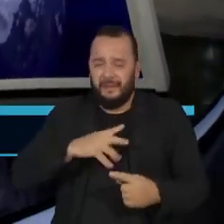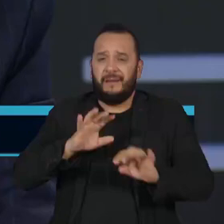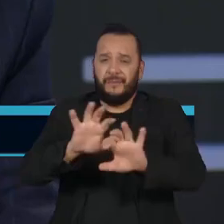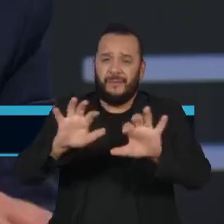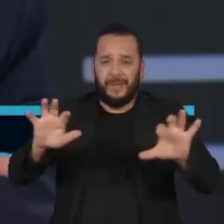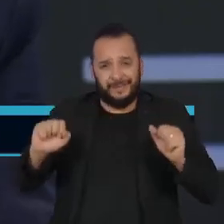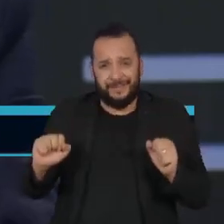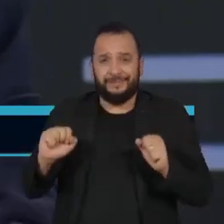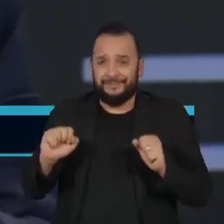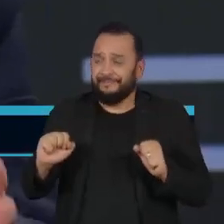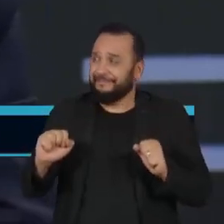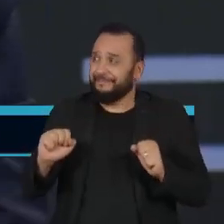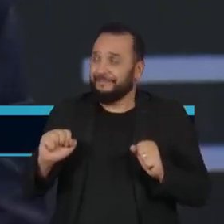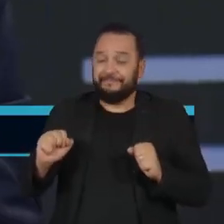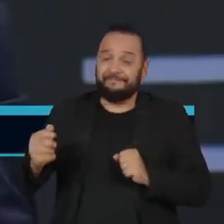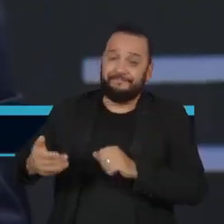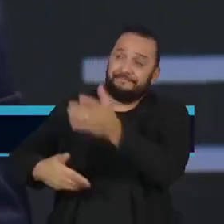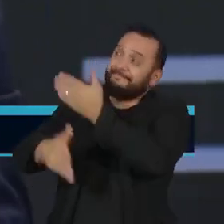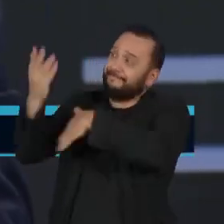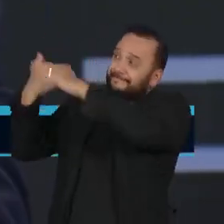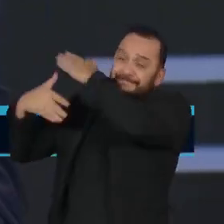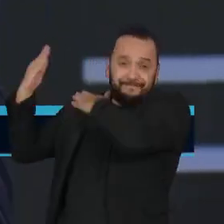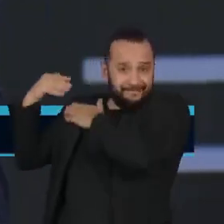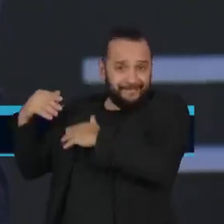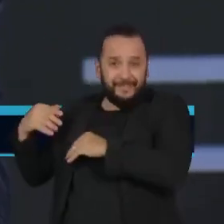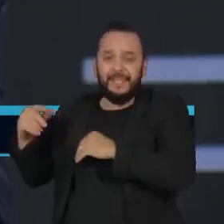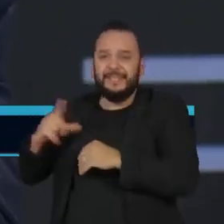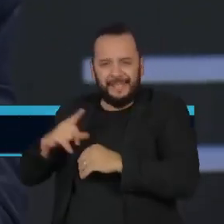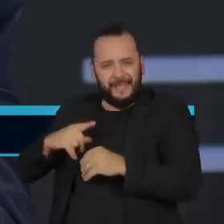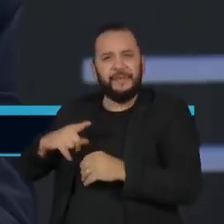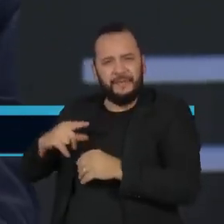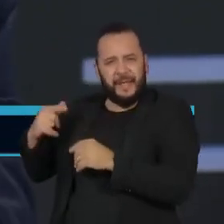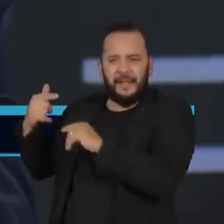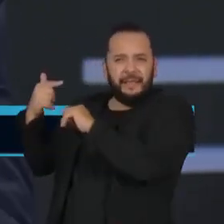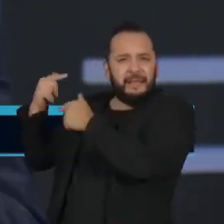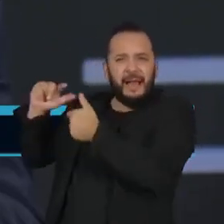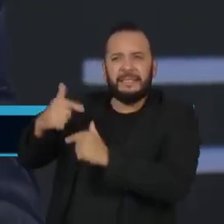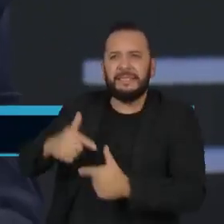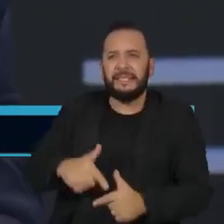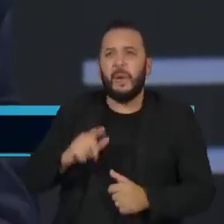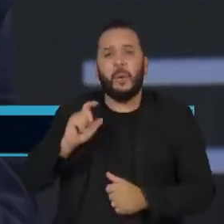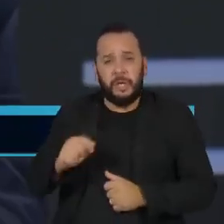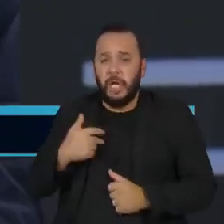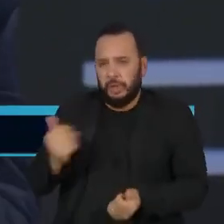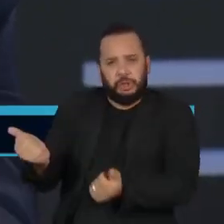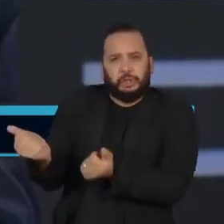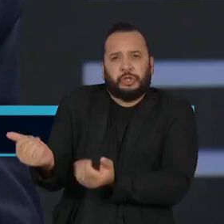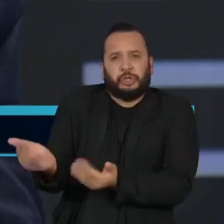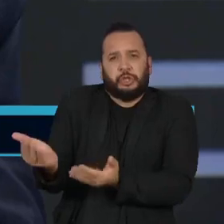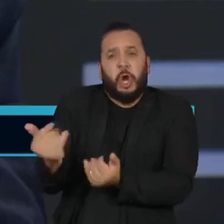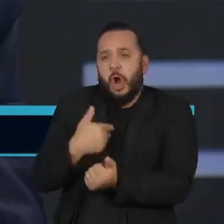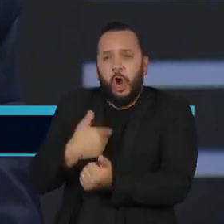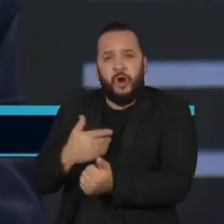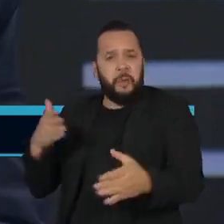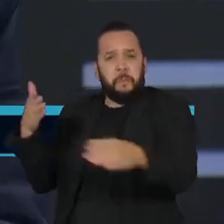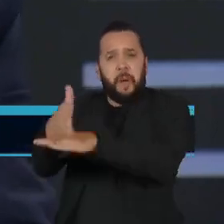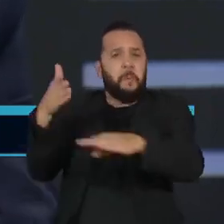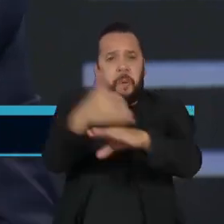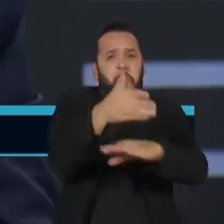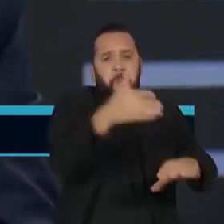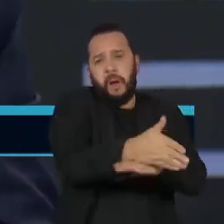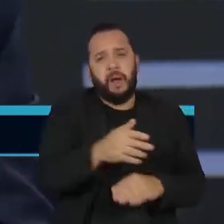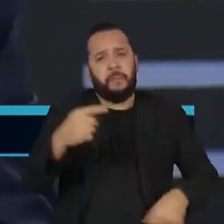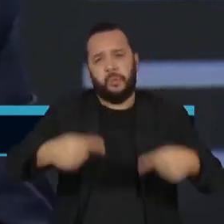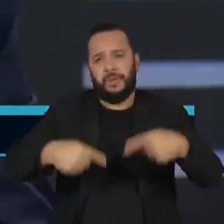passado também, nós nunca tivemos uma tradição, entre 20 e 30 anos, de grande participação na representação política. E